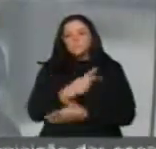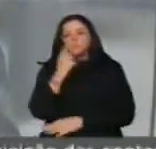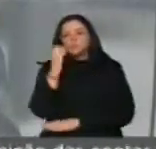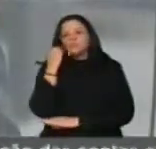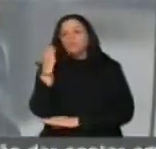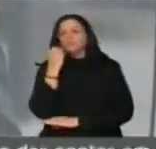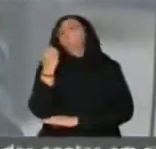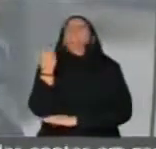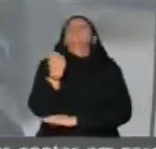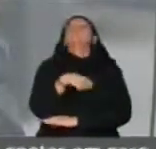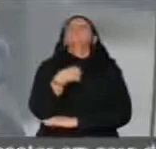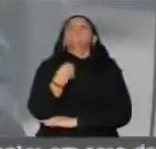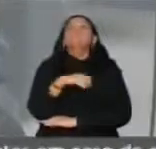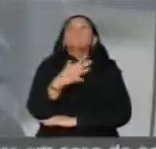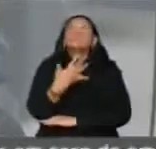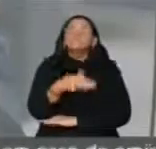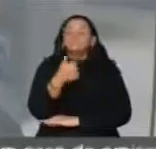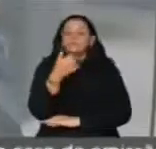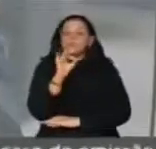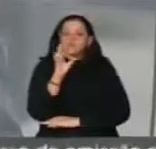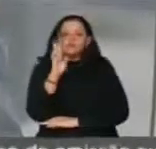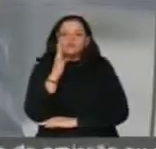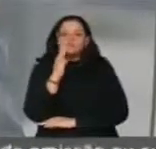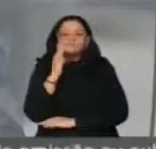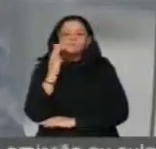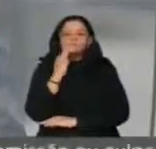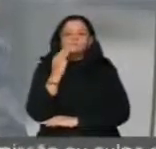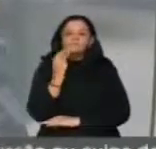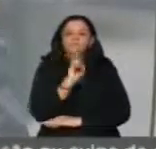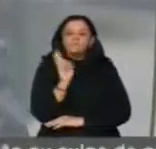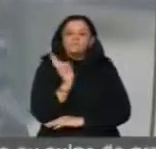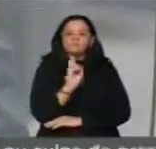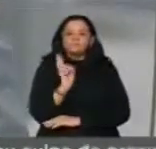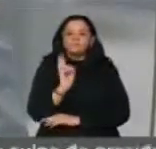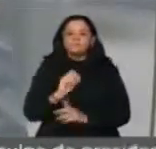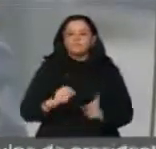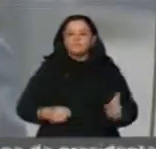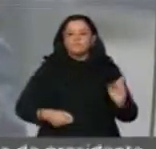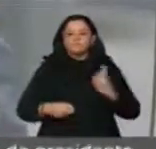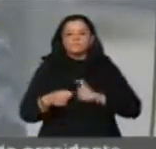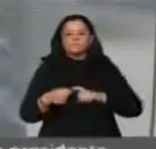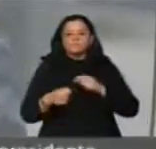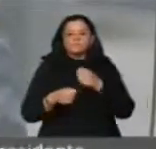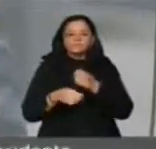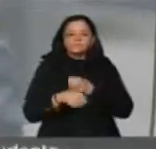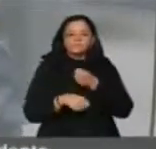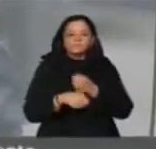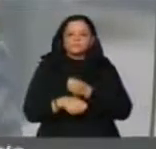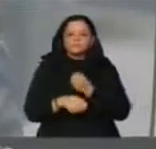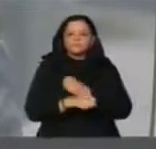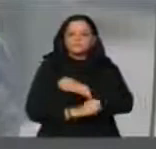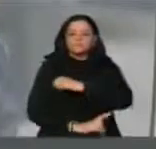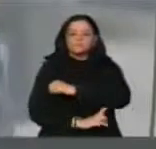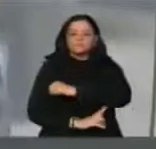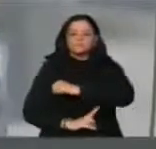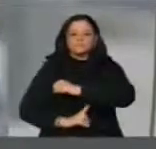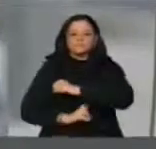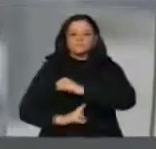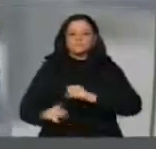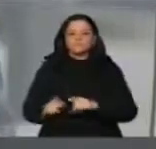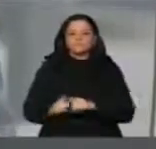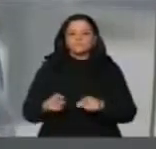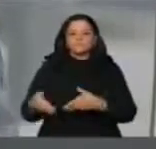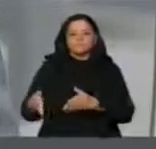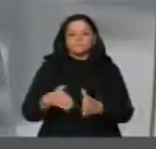em torno de 10 milhões de reais para recuperar estradas e pontes que foram danificadas e que muitas pontes